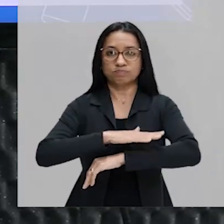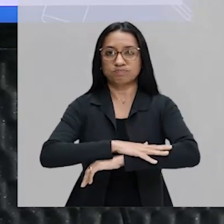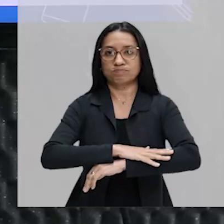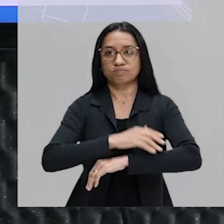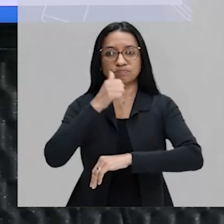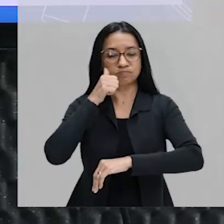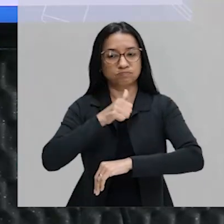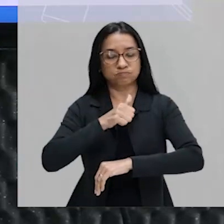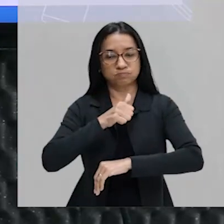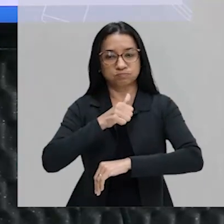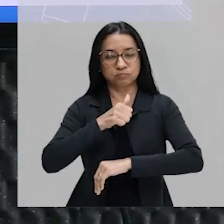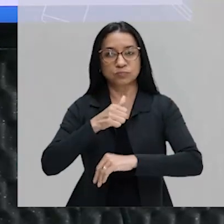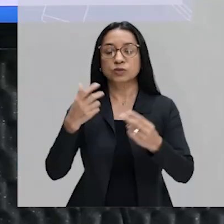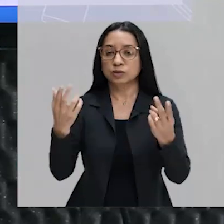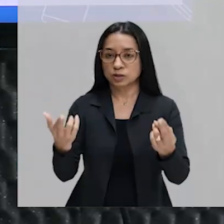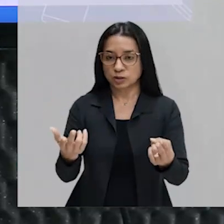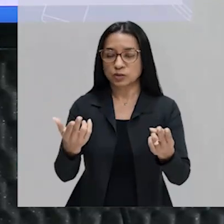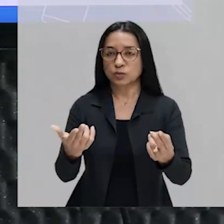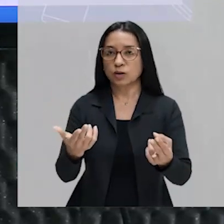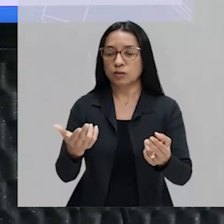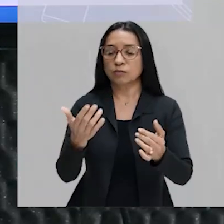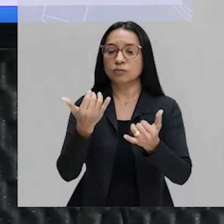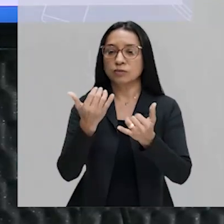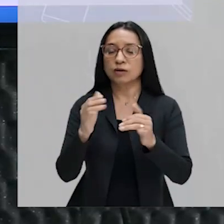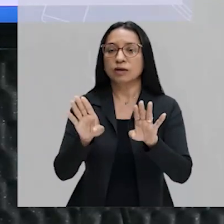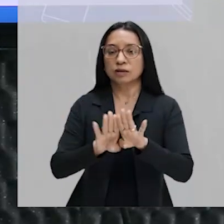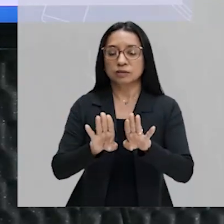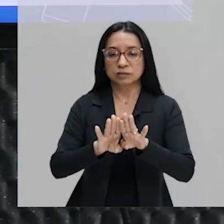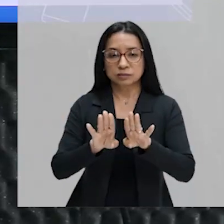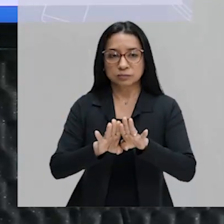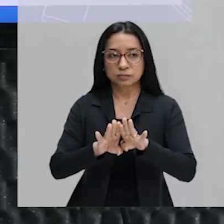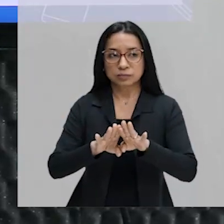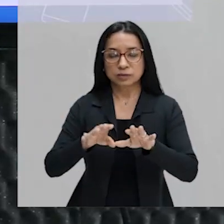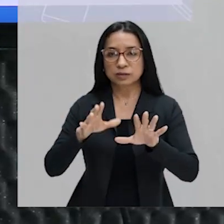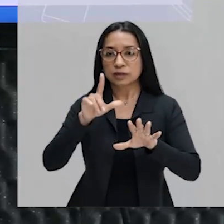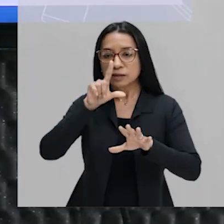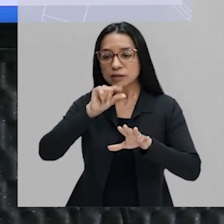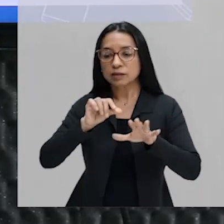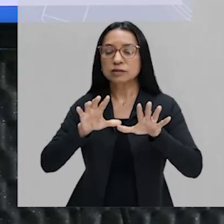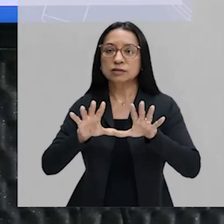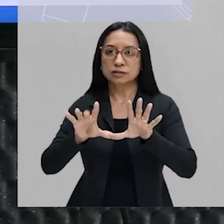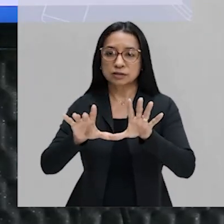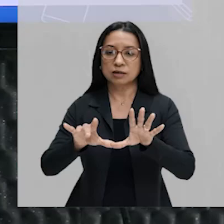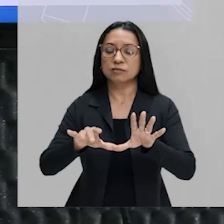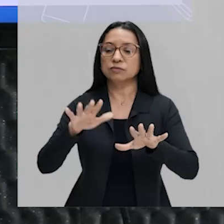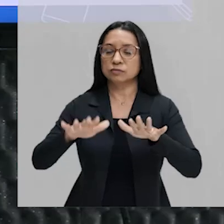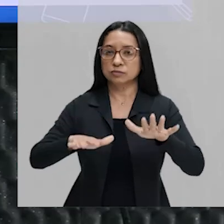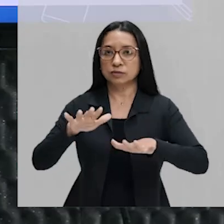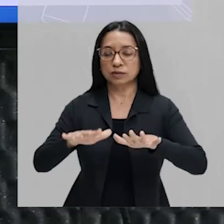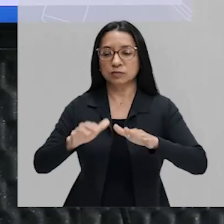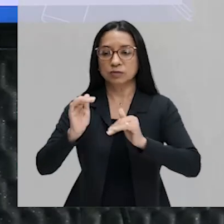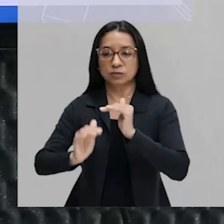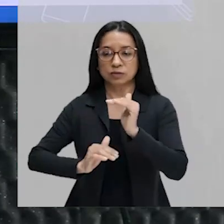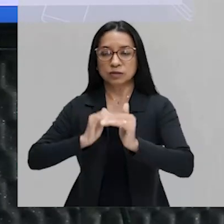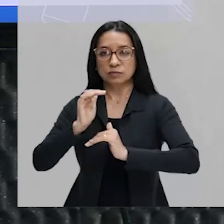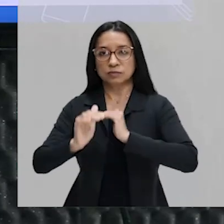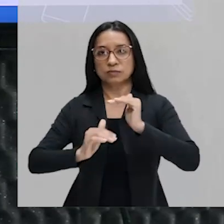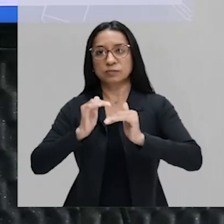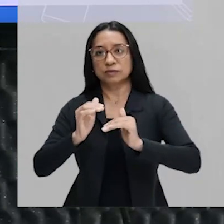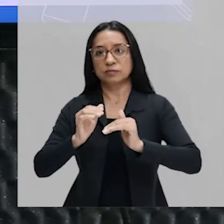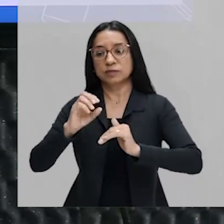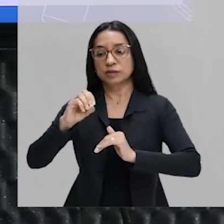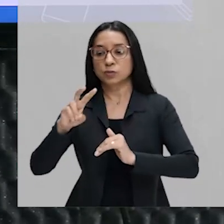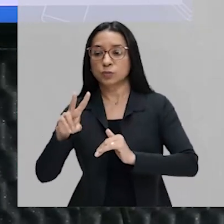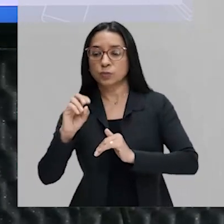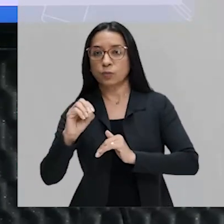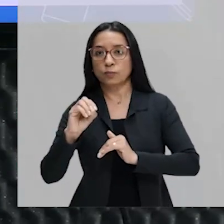acontece nos anfíbios, aqui nas aves e nos répteis, o desenvolvimento embrionário ele vai ser externo, ou seja, no ovo,